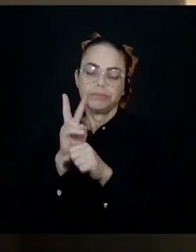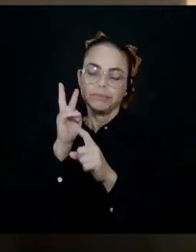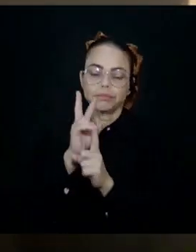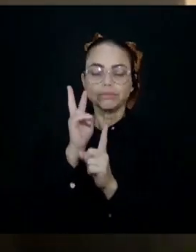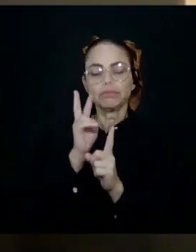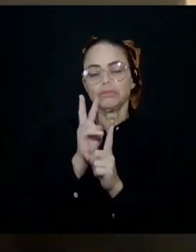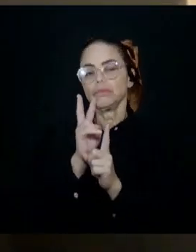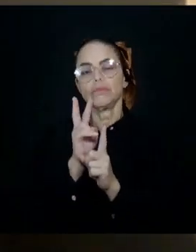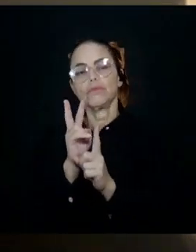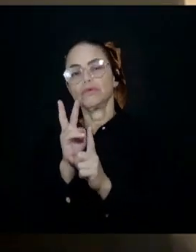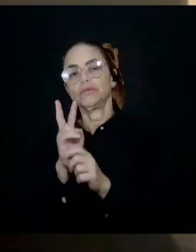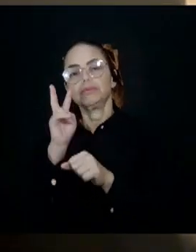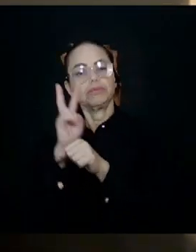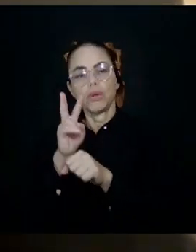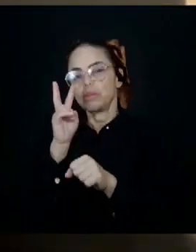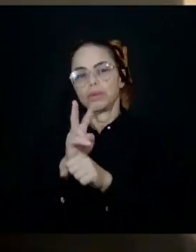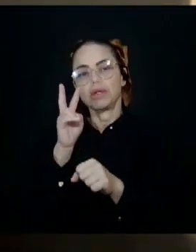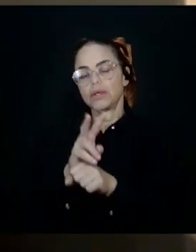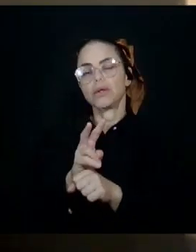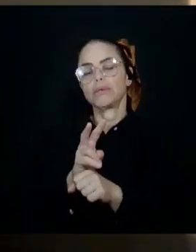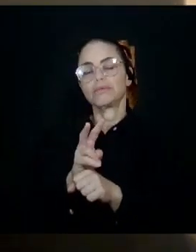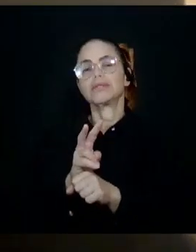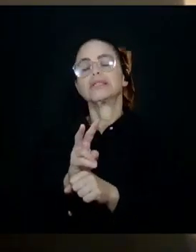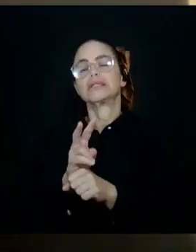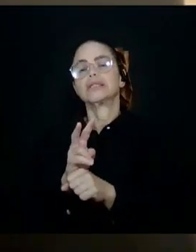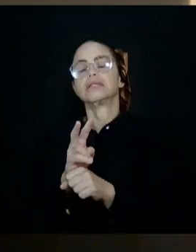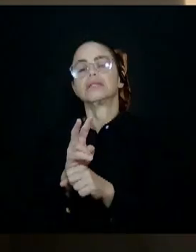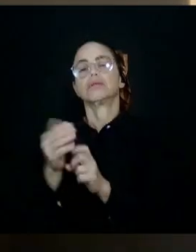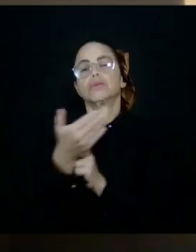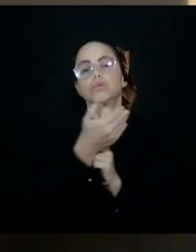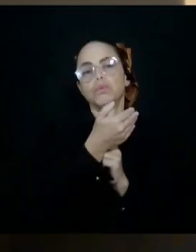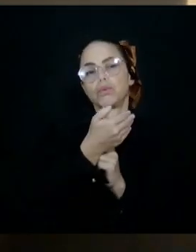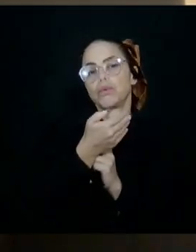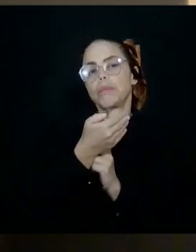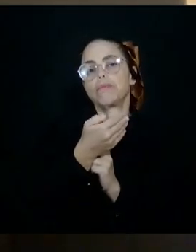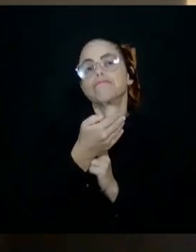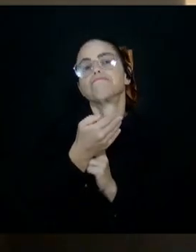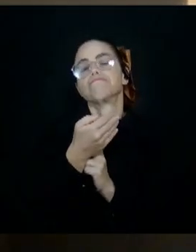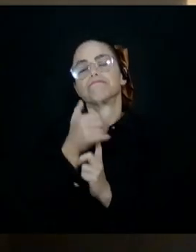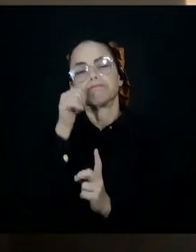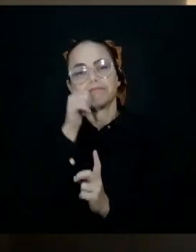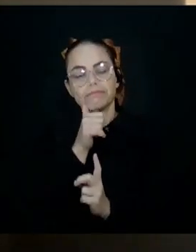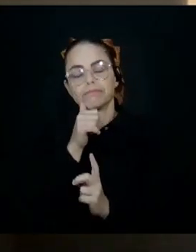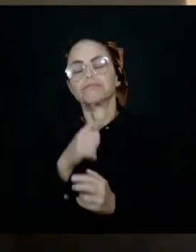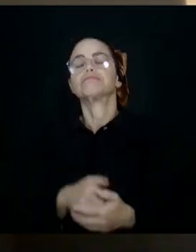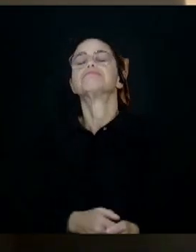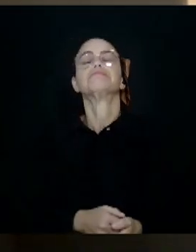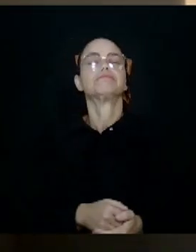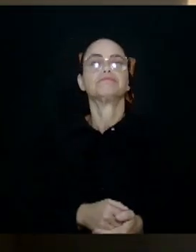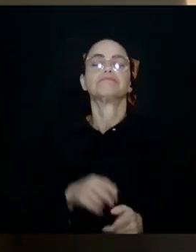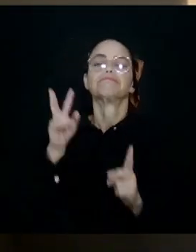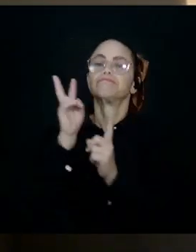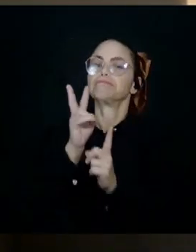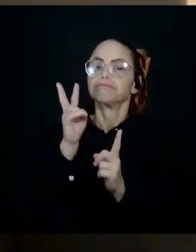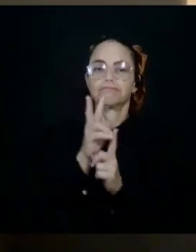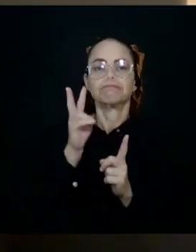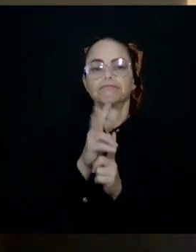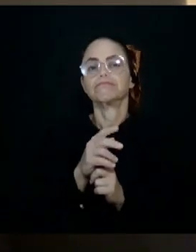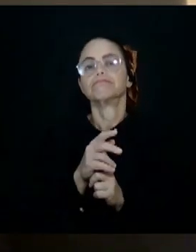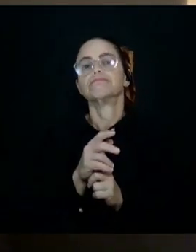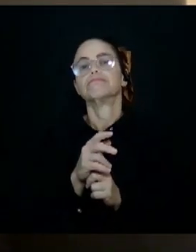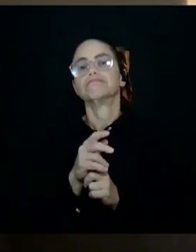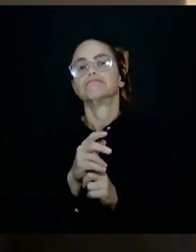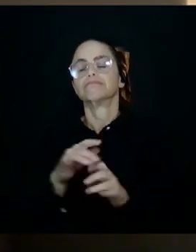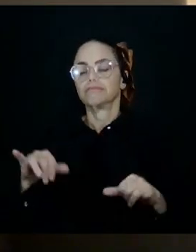sempre isso, a obrigação de proteger as mulheres, né? A gente sempre tem que proteger aquela pessoa que está sofrendo